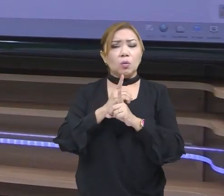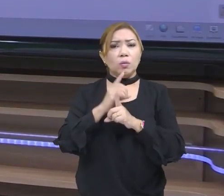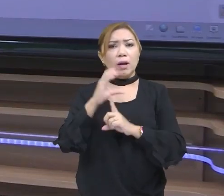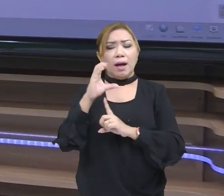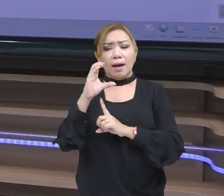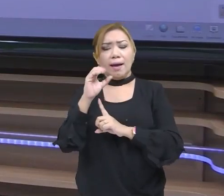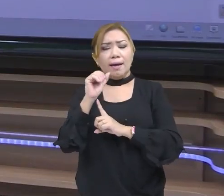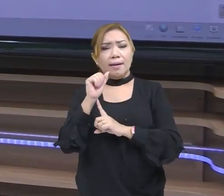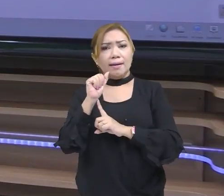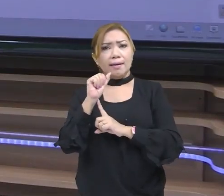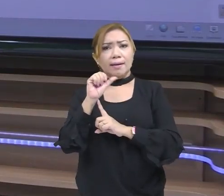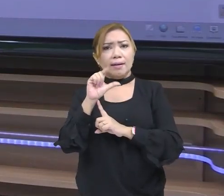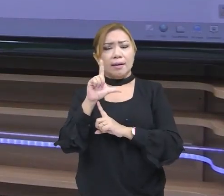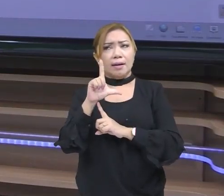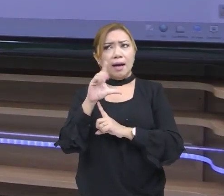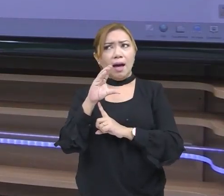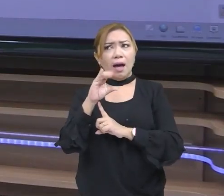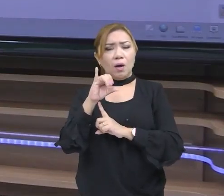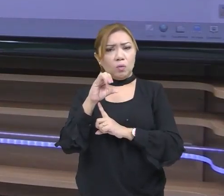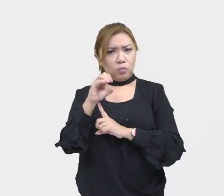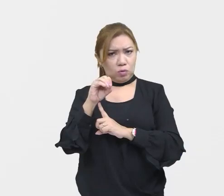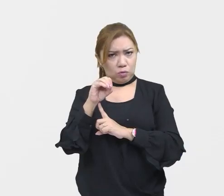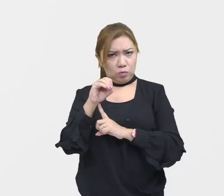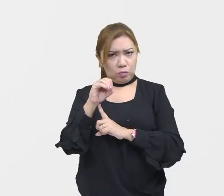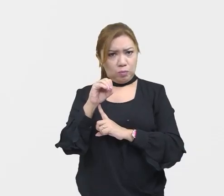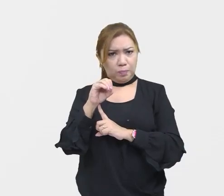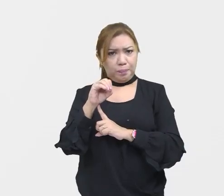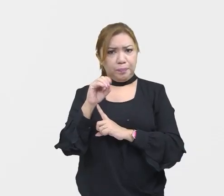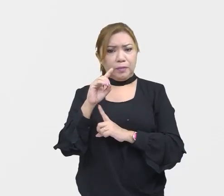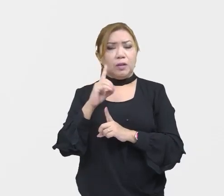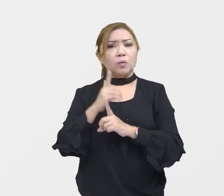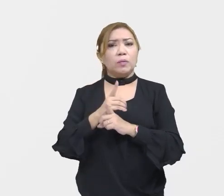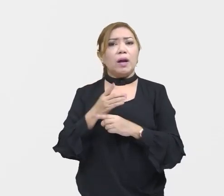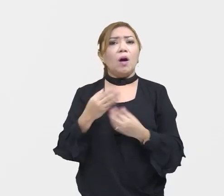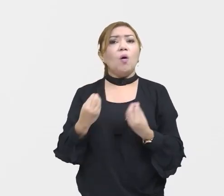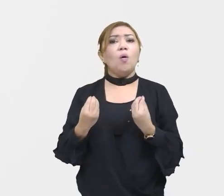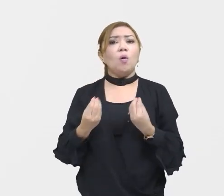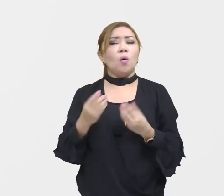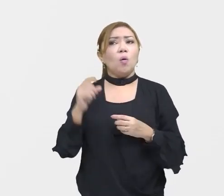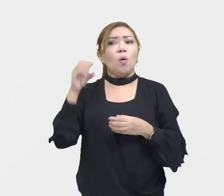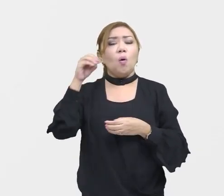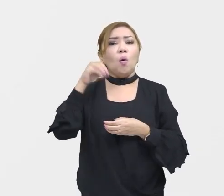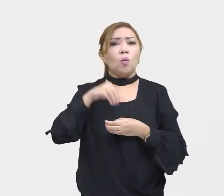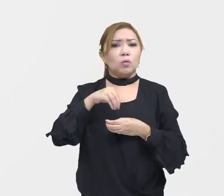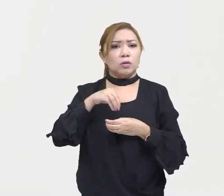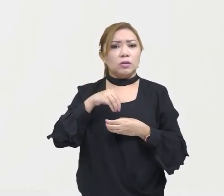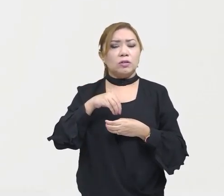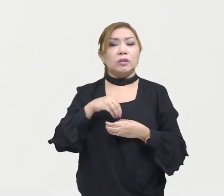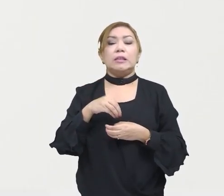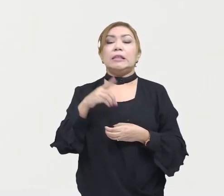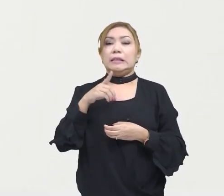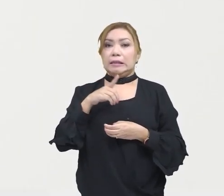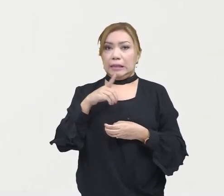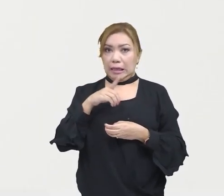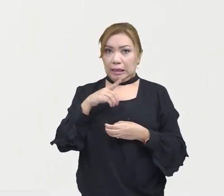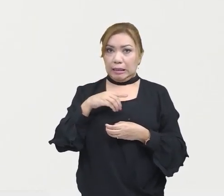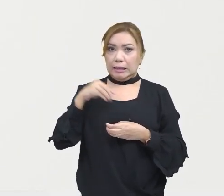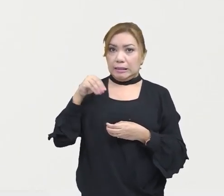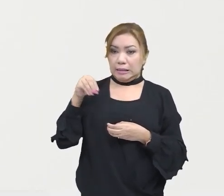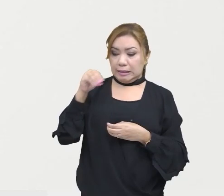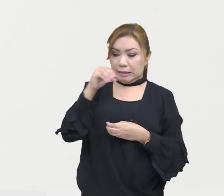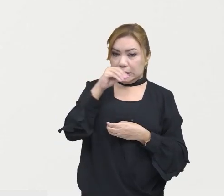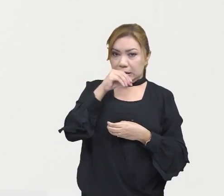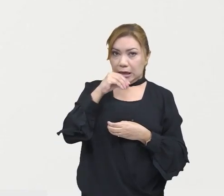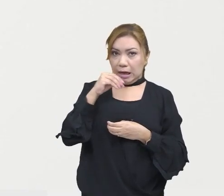alimento ele está? Nós encontramos esse tipo de sais no